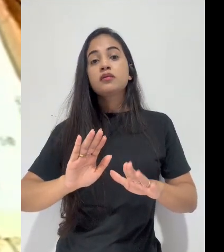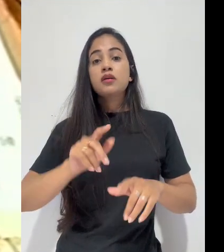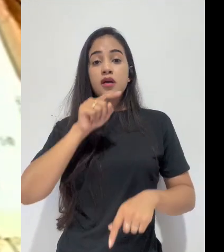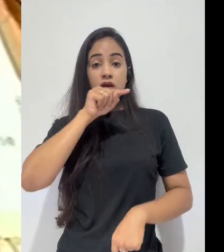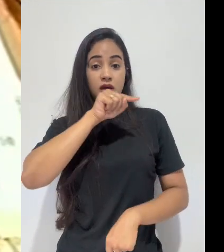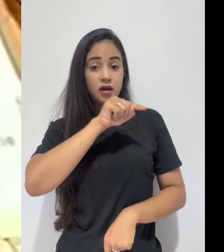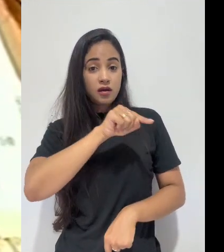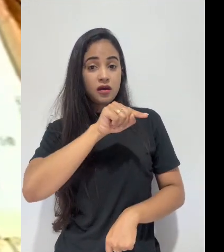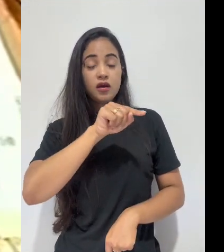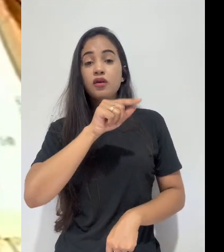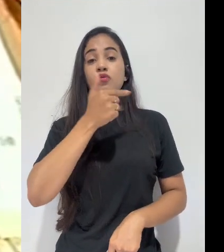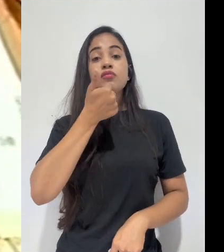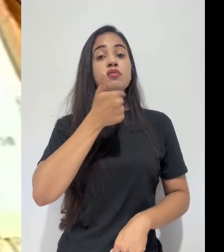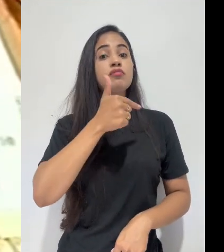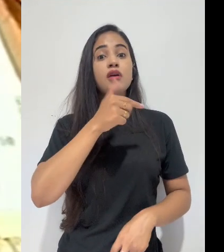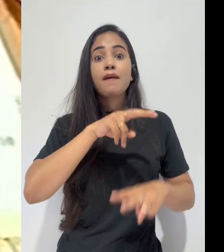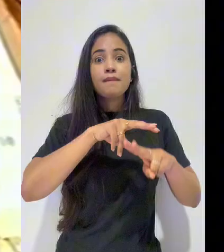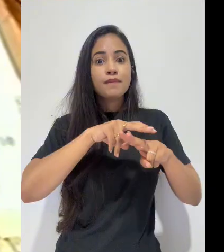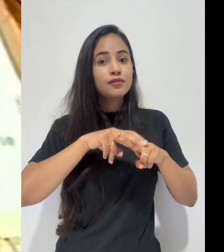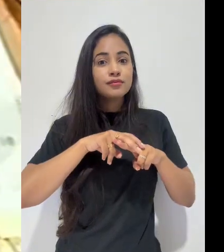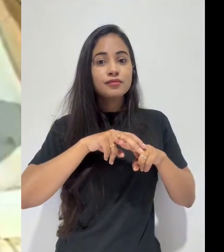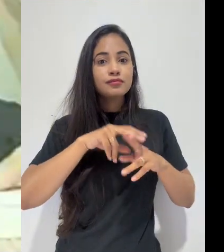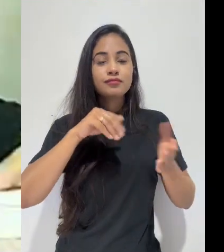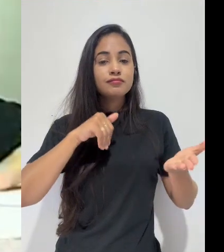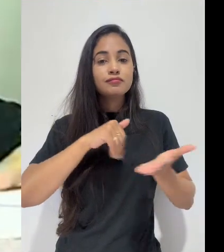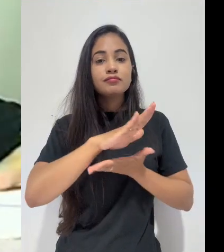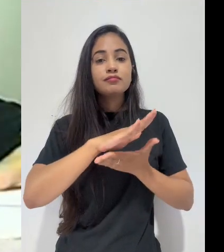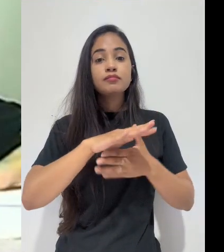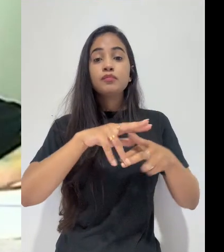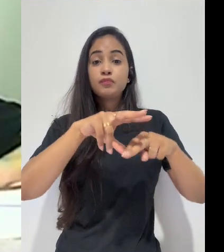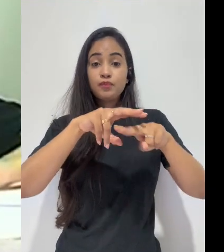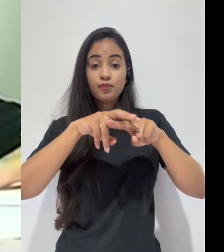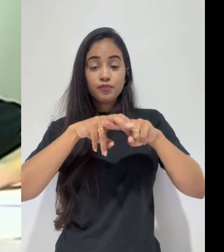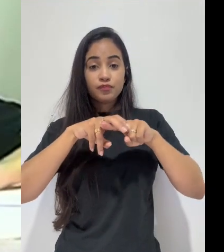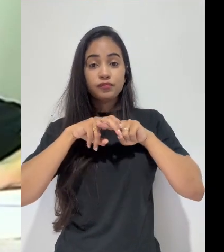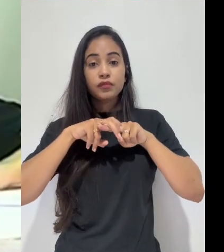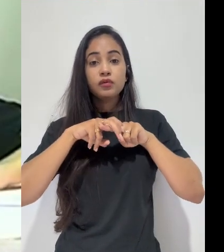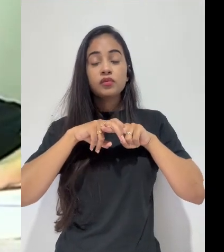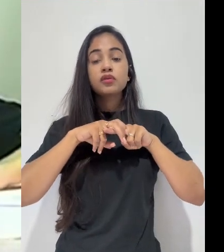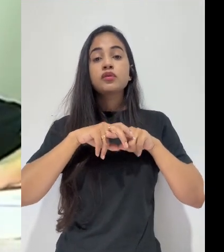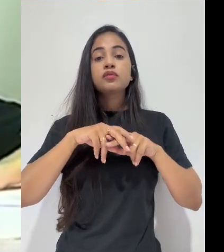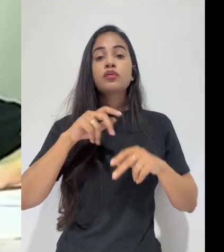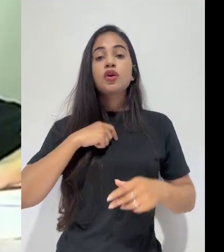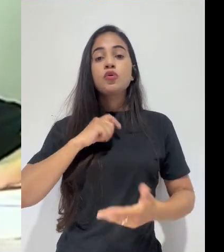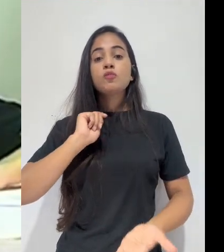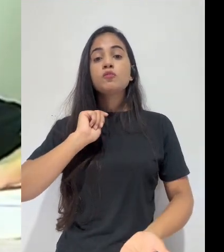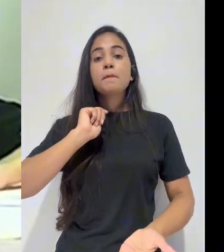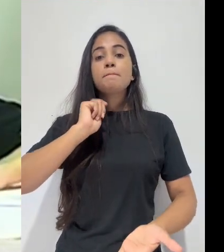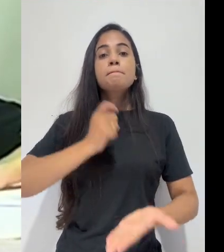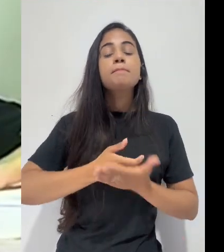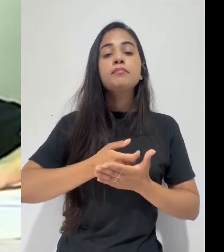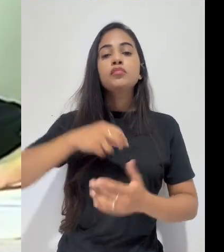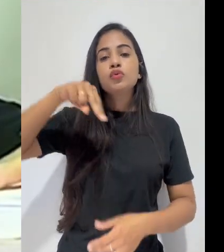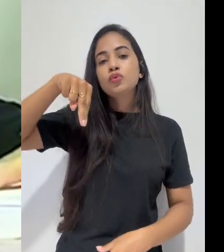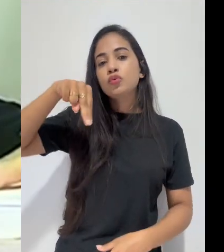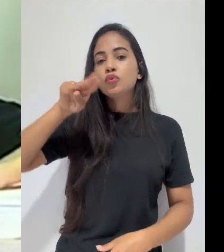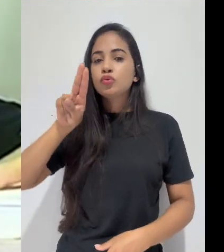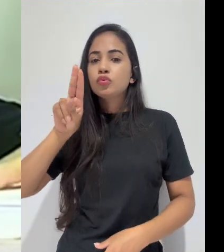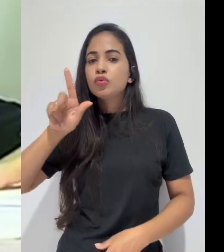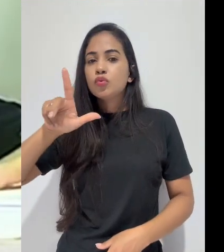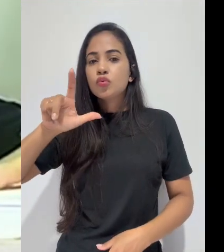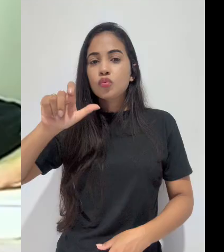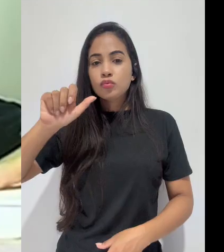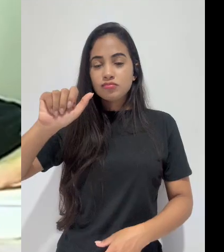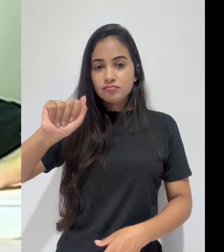deu qualquer motivo para ser dispensado. Por tais fundamentos, declaro nula a rescisão